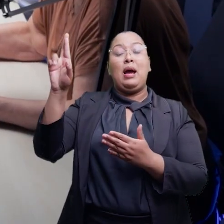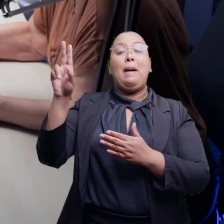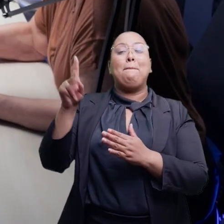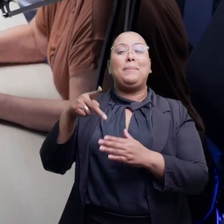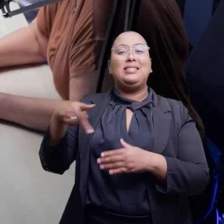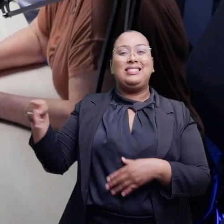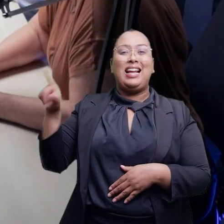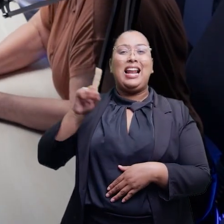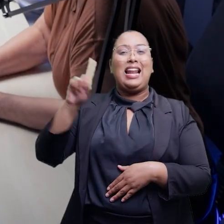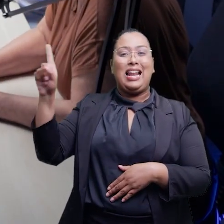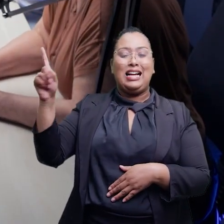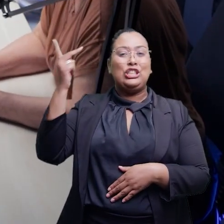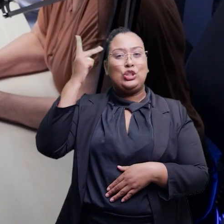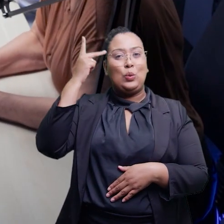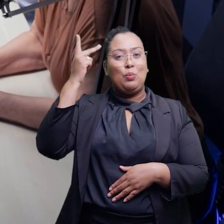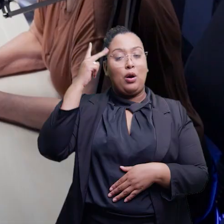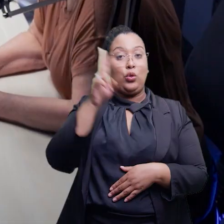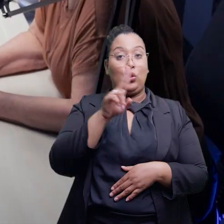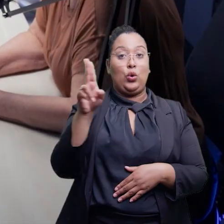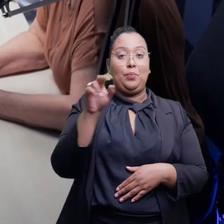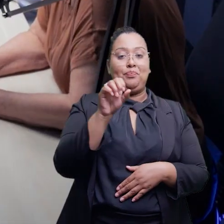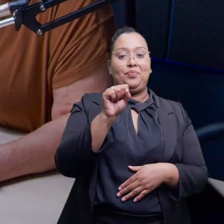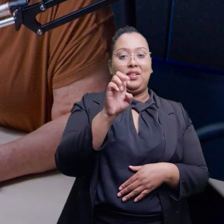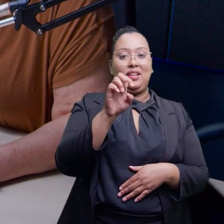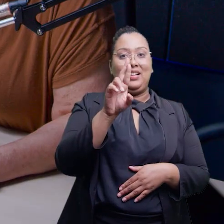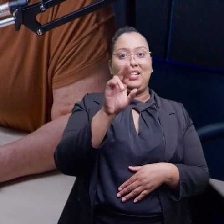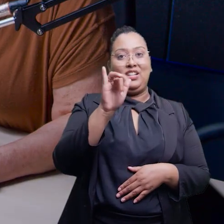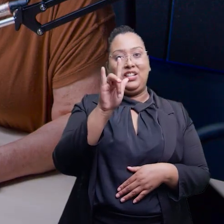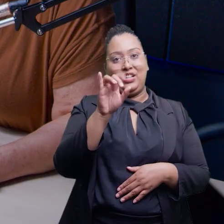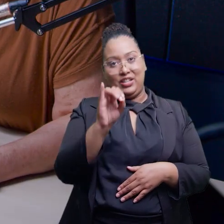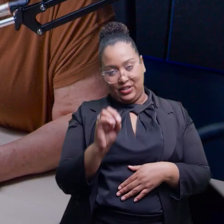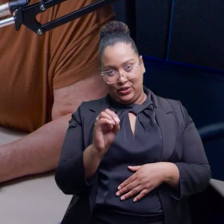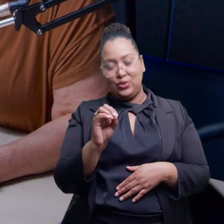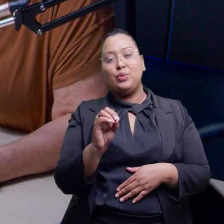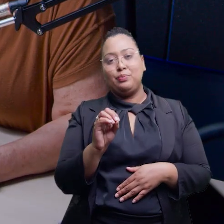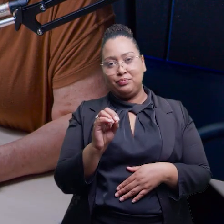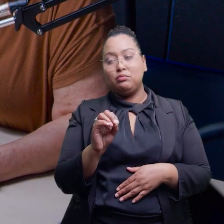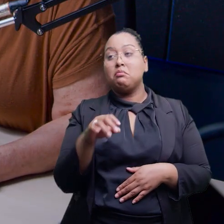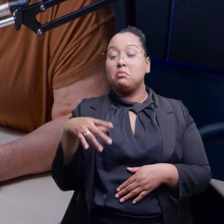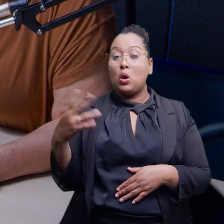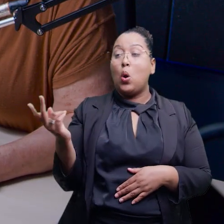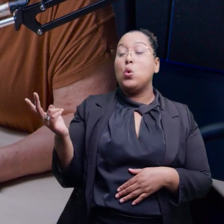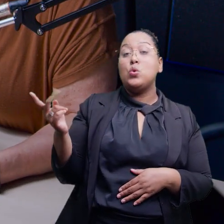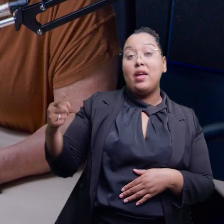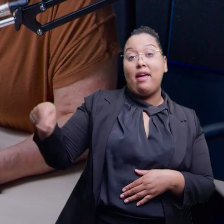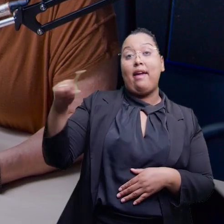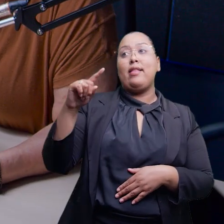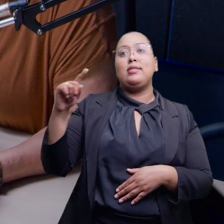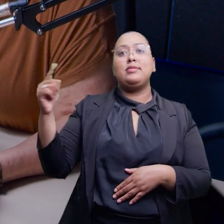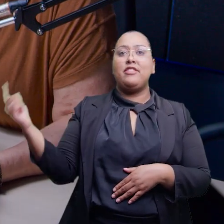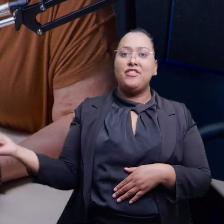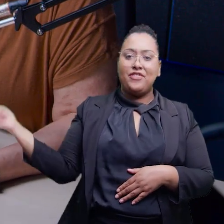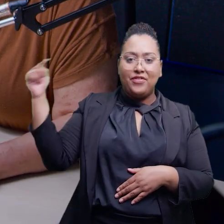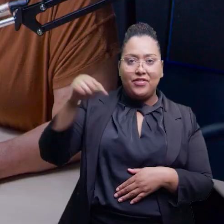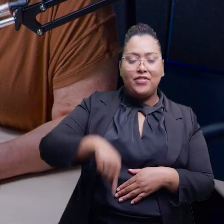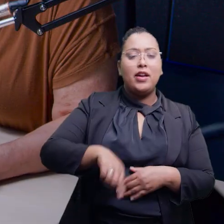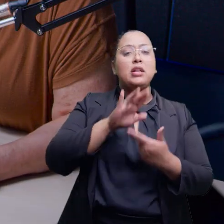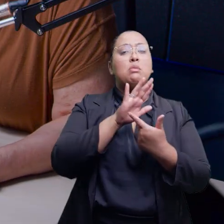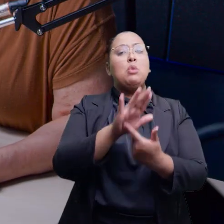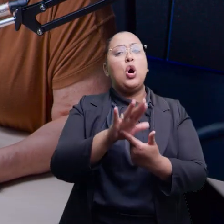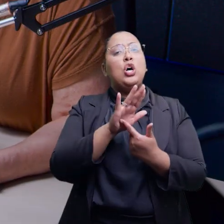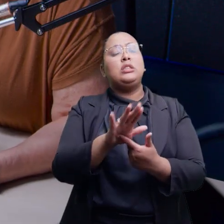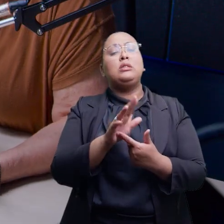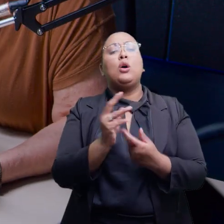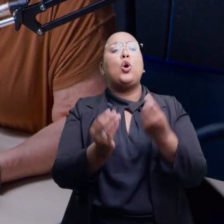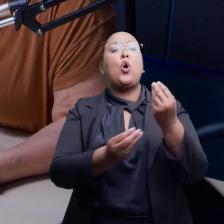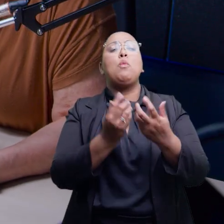de onde ela tinha adotado o filho dela, o Paulo Sérgio. E Paulo Sérgio e a esposa dele fizeram uma apresentação para todos nós